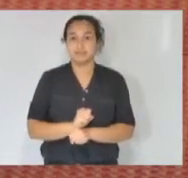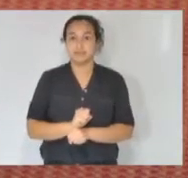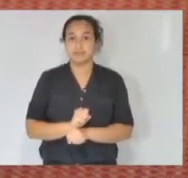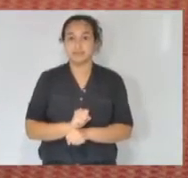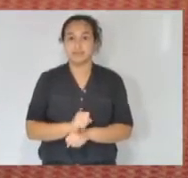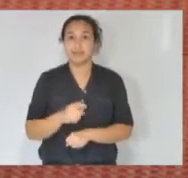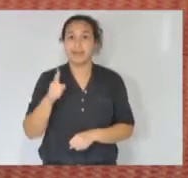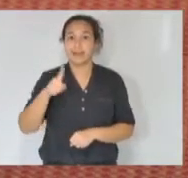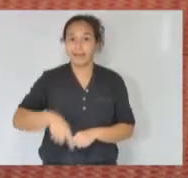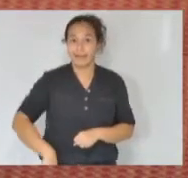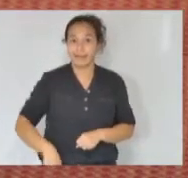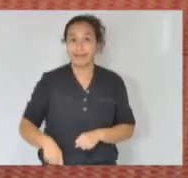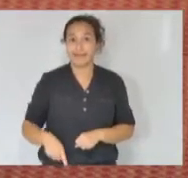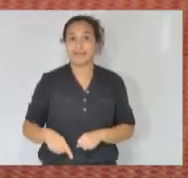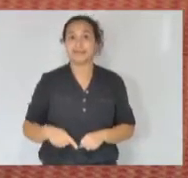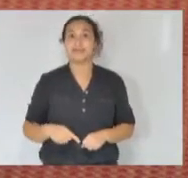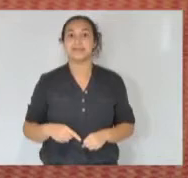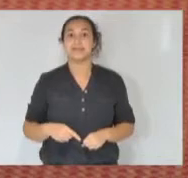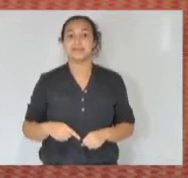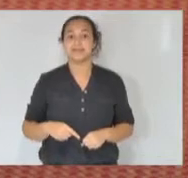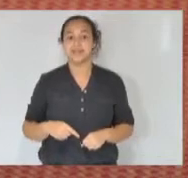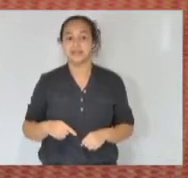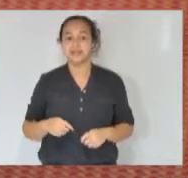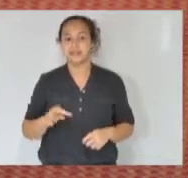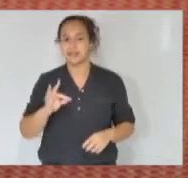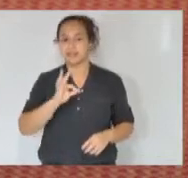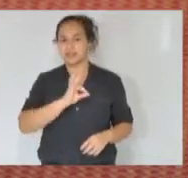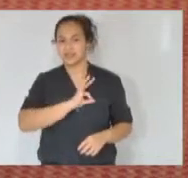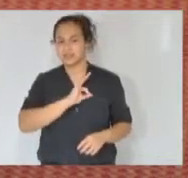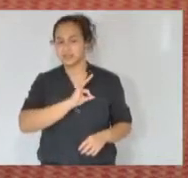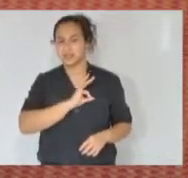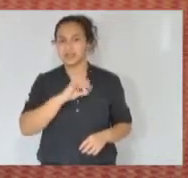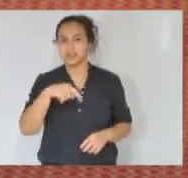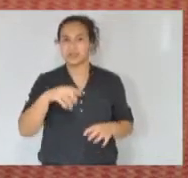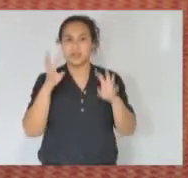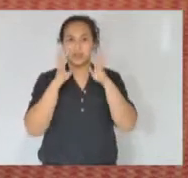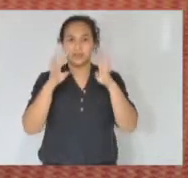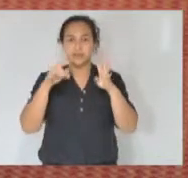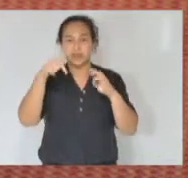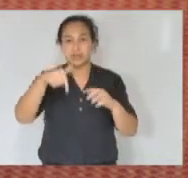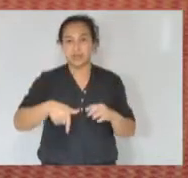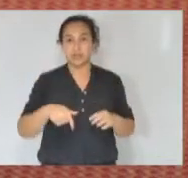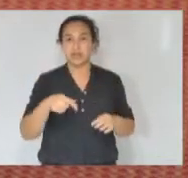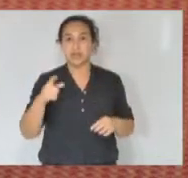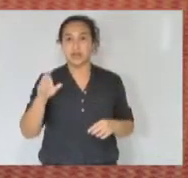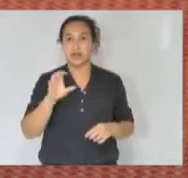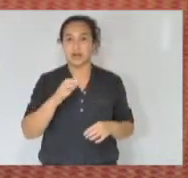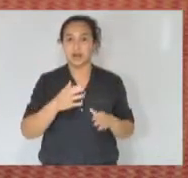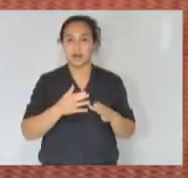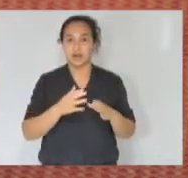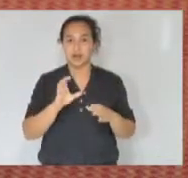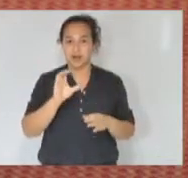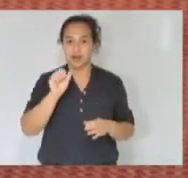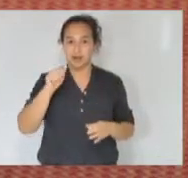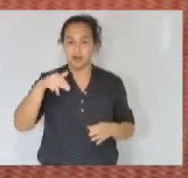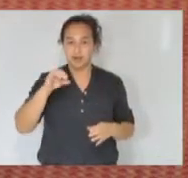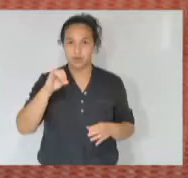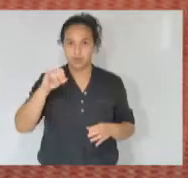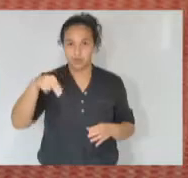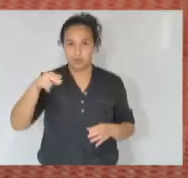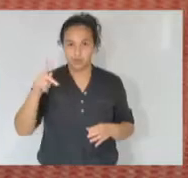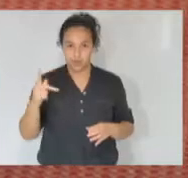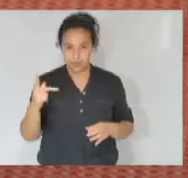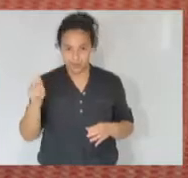Essa é a tecnicidade que eu estou assistindo aqui. Ah, o EMOSC de Canoinhas está com dificuldade de honrar seus